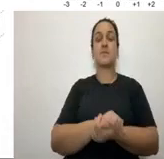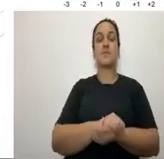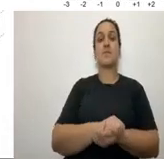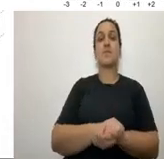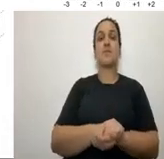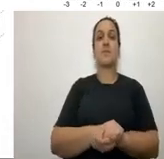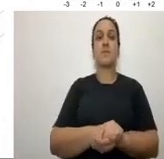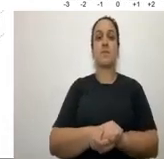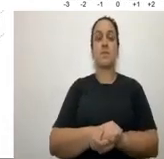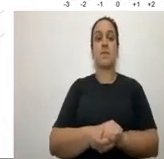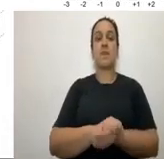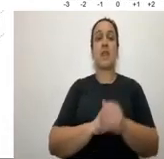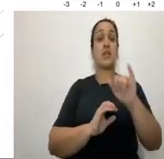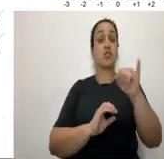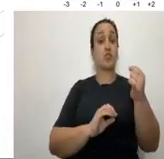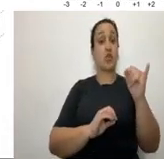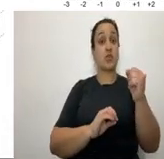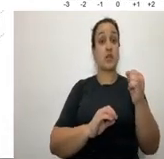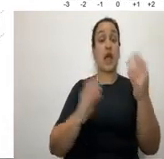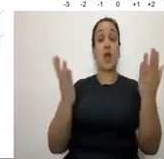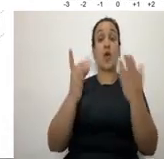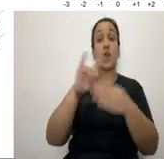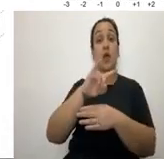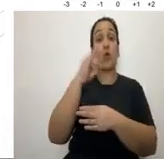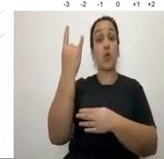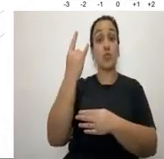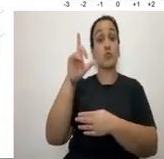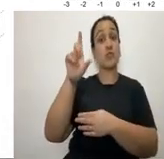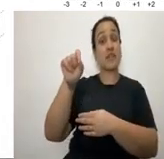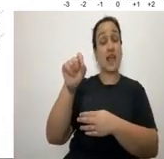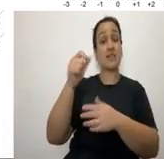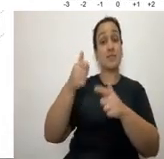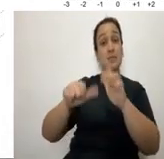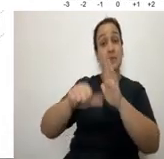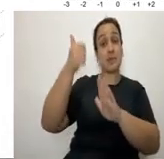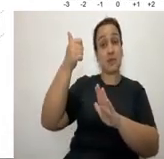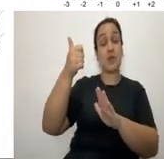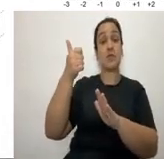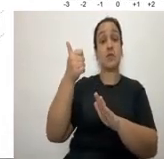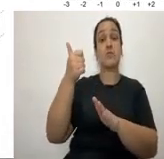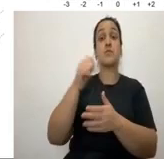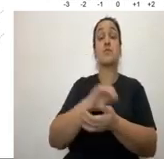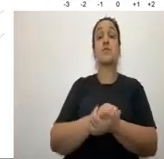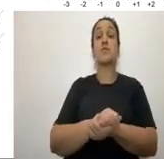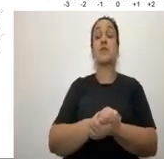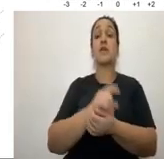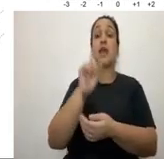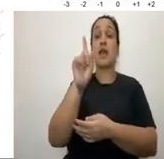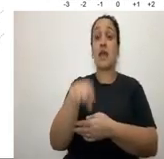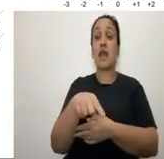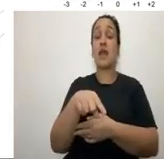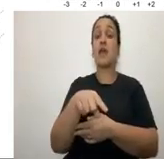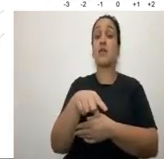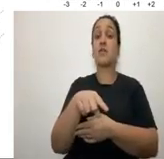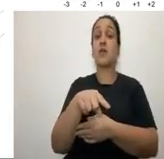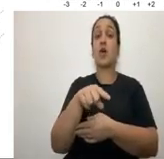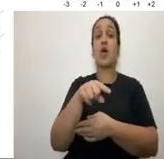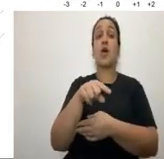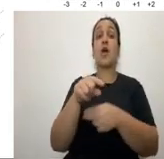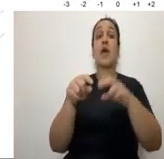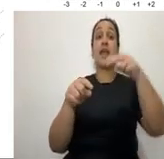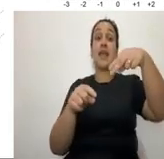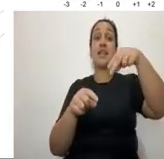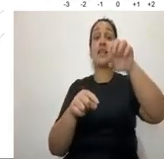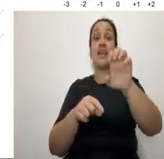camada de valência 2s2, 2p5. E o último dos 10 primeiros, depois só falta o cromo,